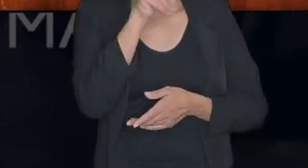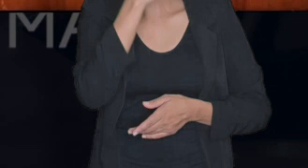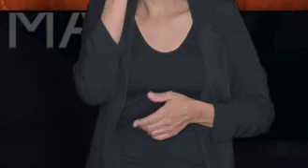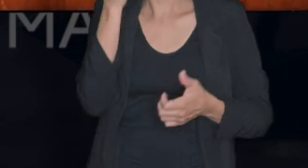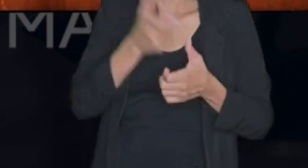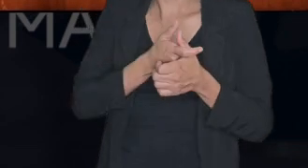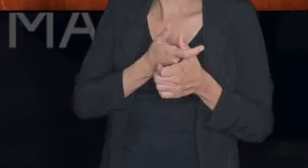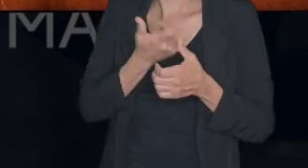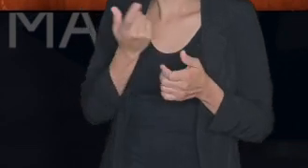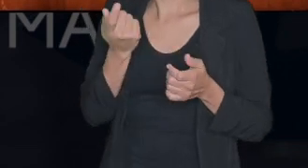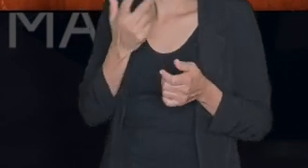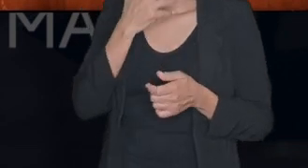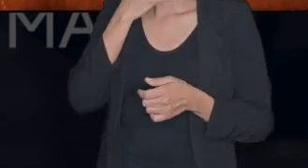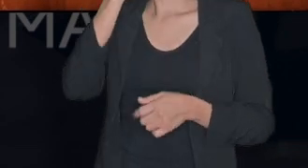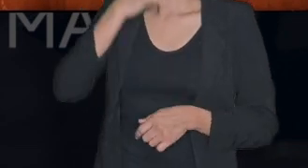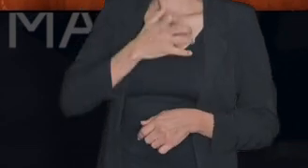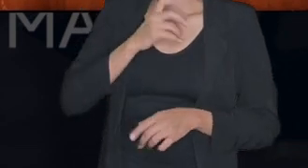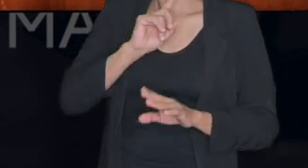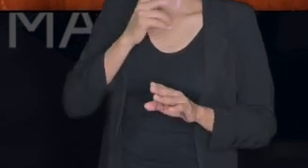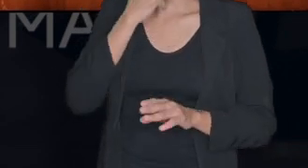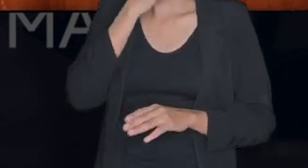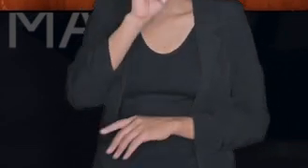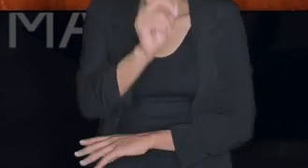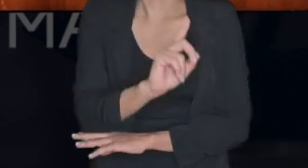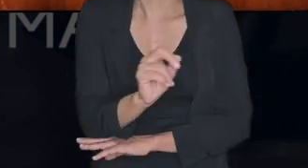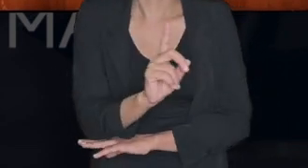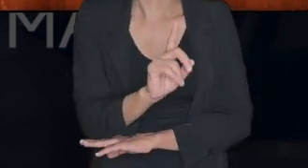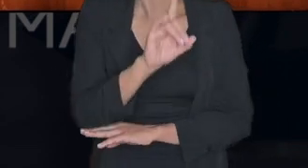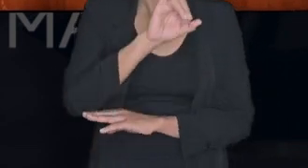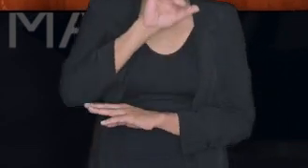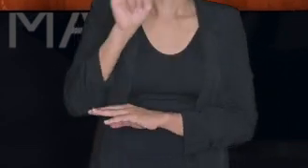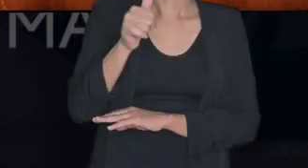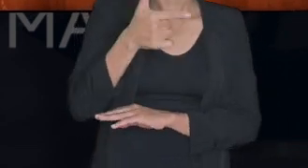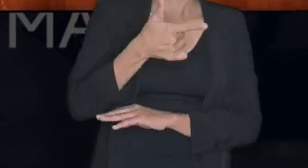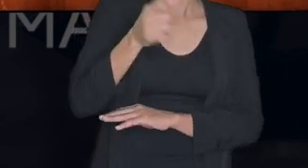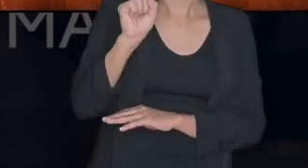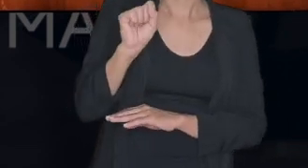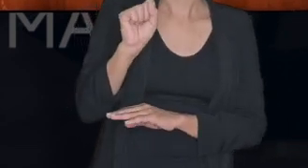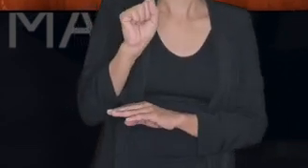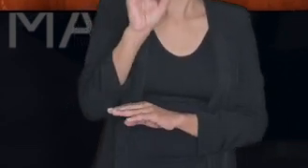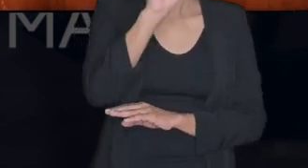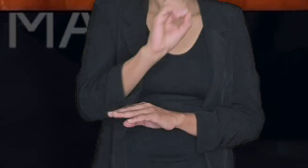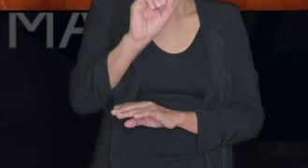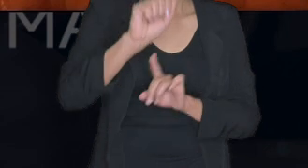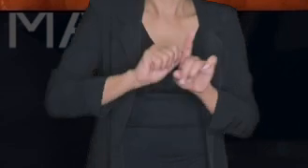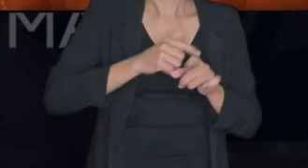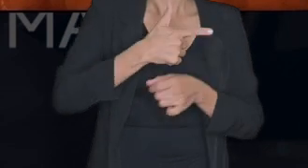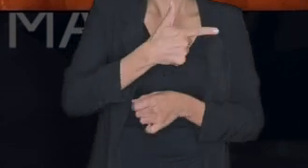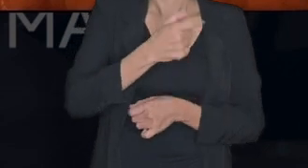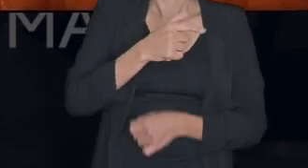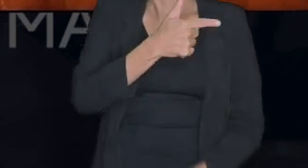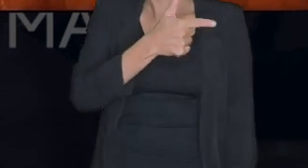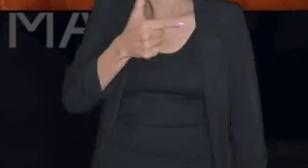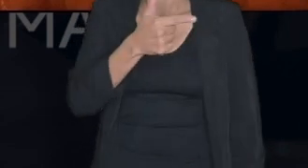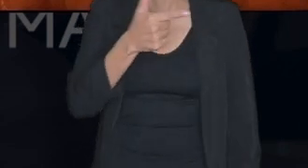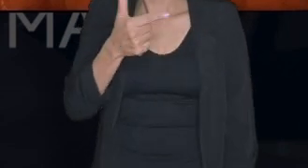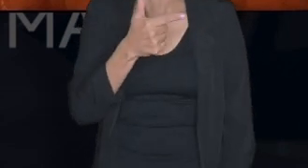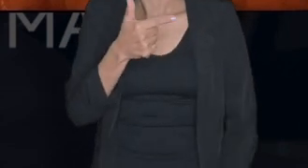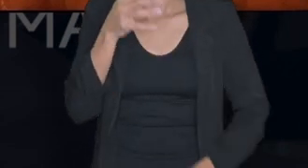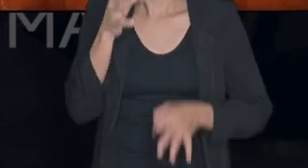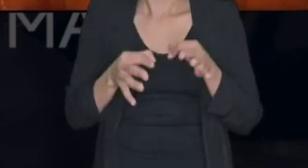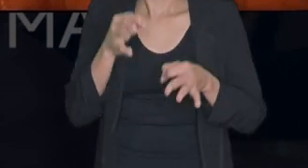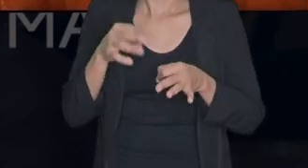não. Em 28 de outubro de 2022, no procedimento de recurso repetitivo,